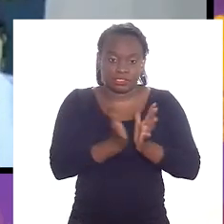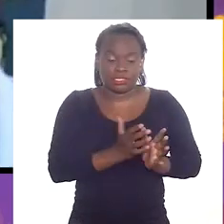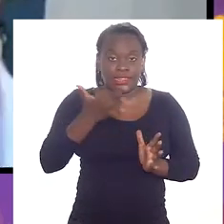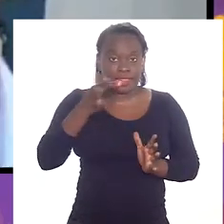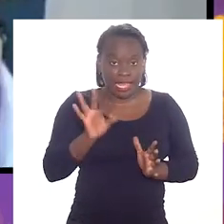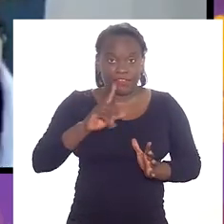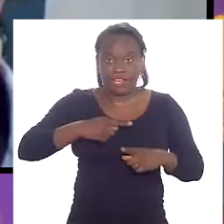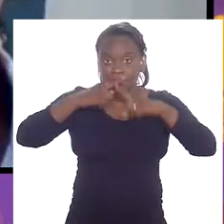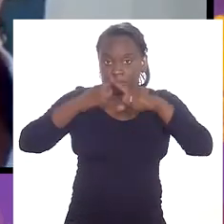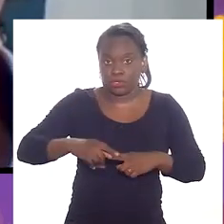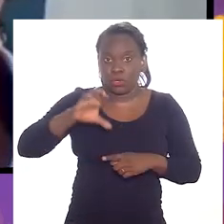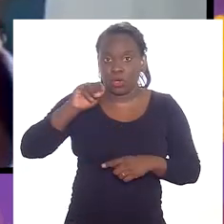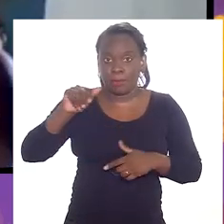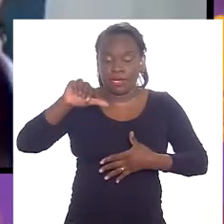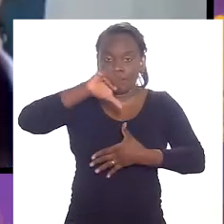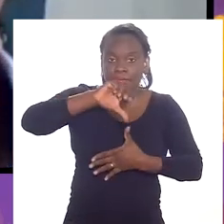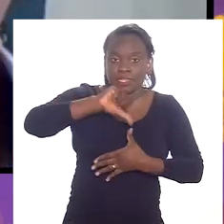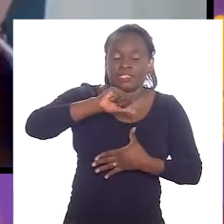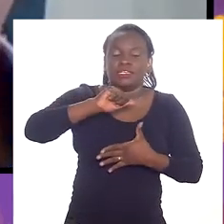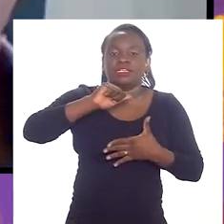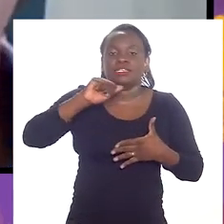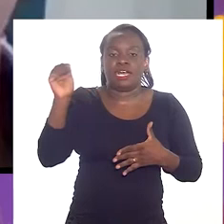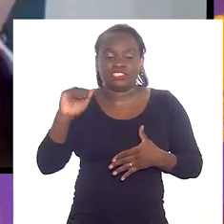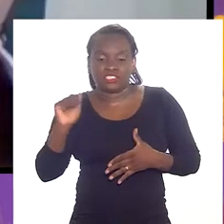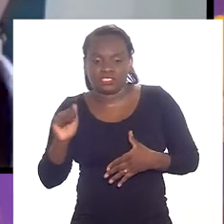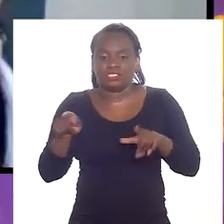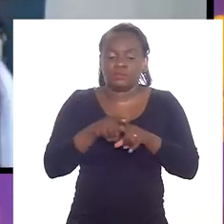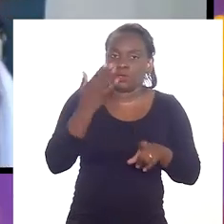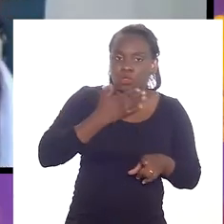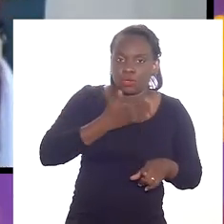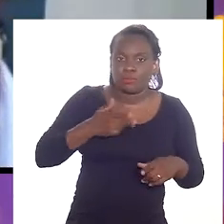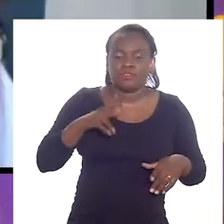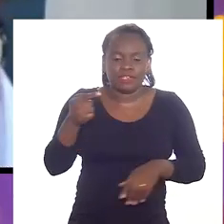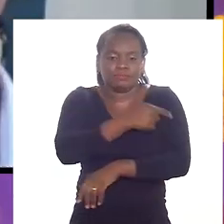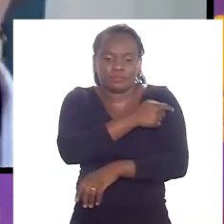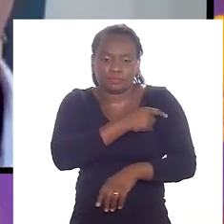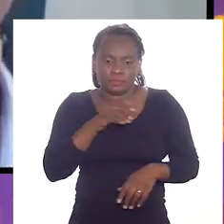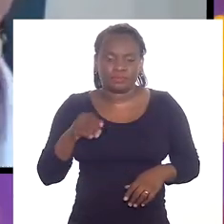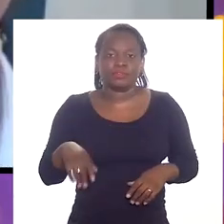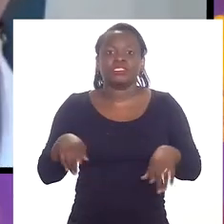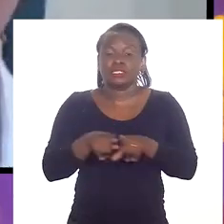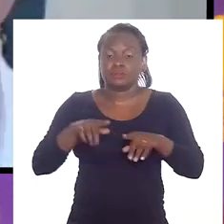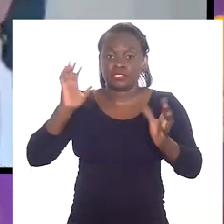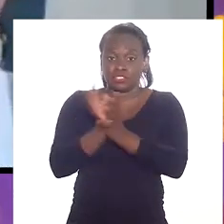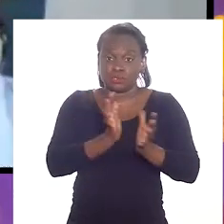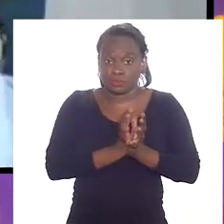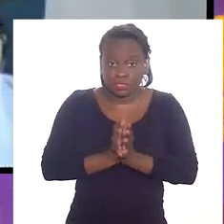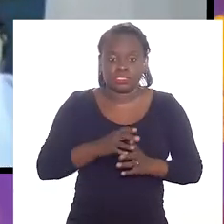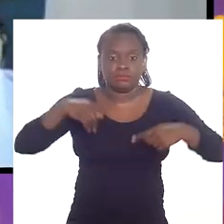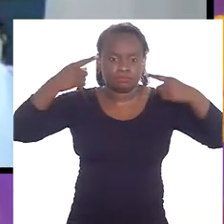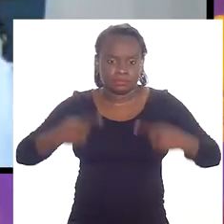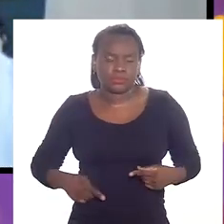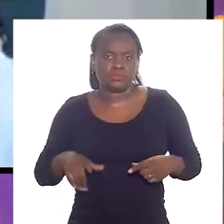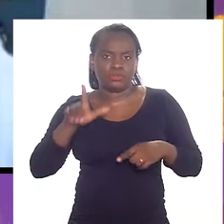que vão disputar a Copa América na Argentina e na Colômbia, possam receber a imunização. E os clubes, que